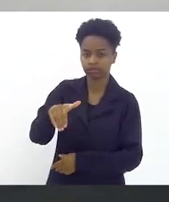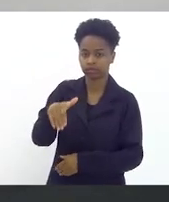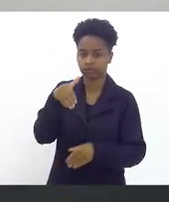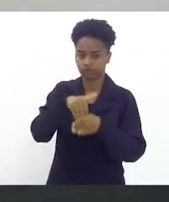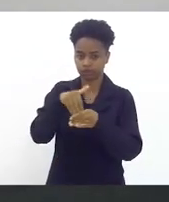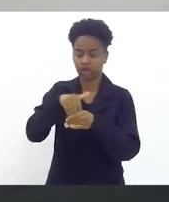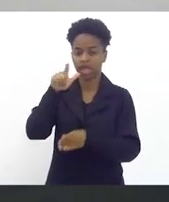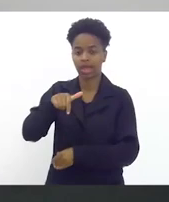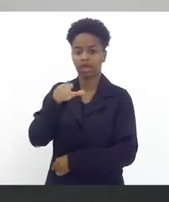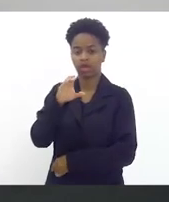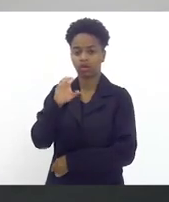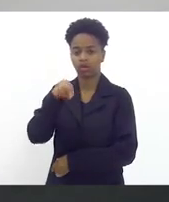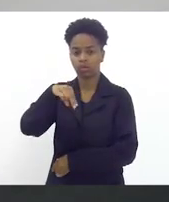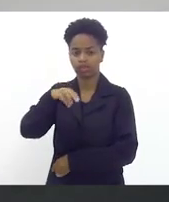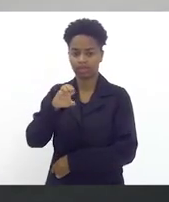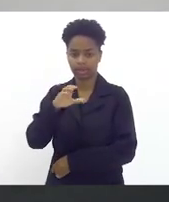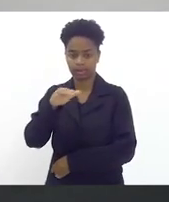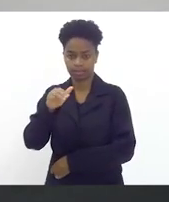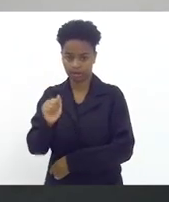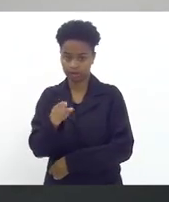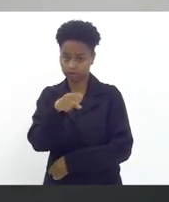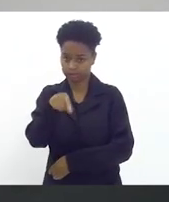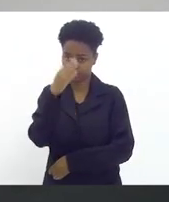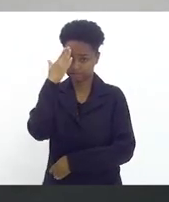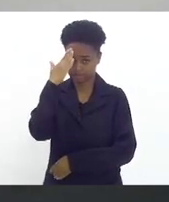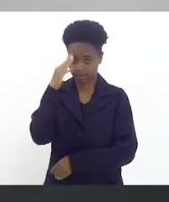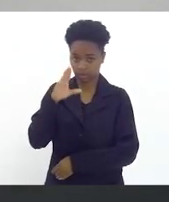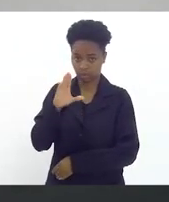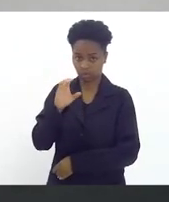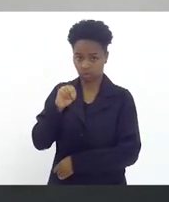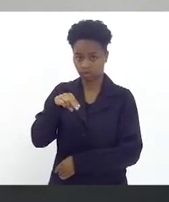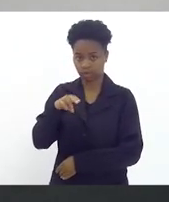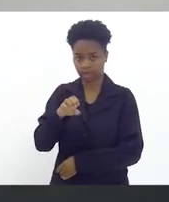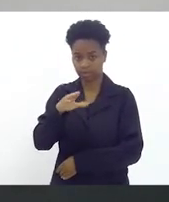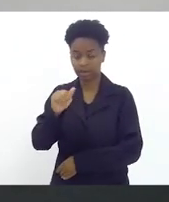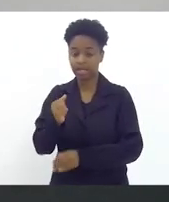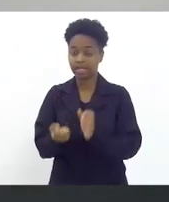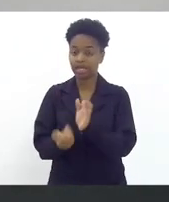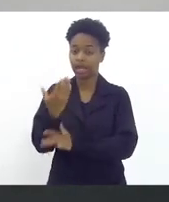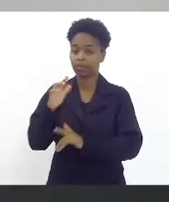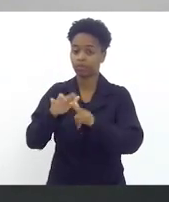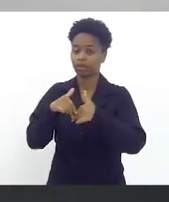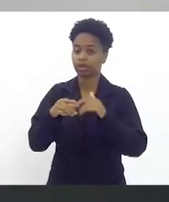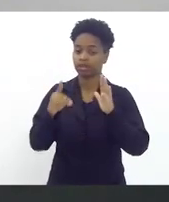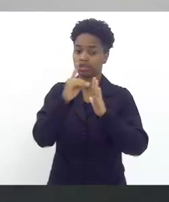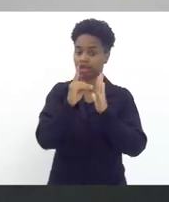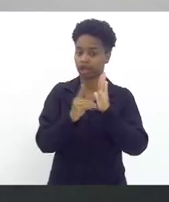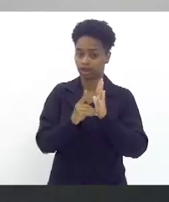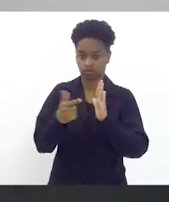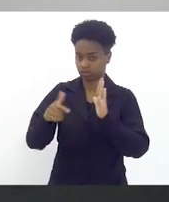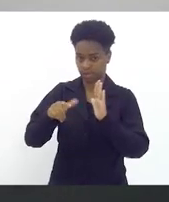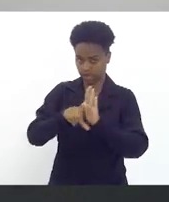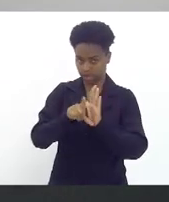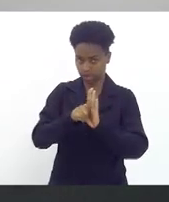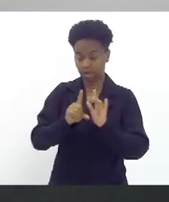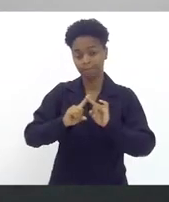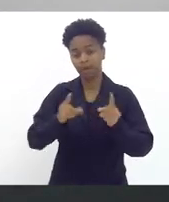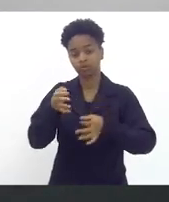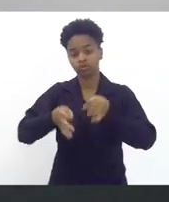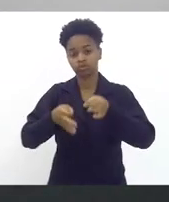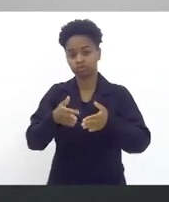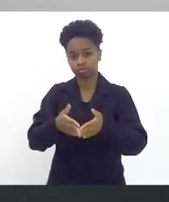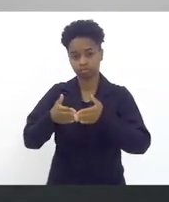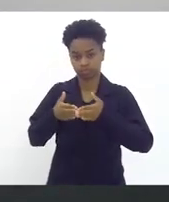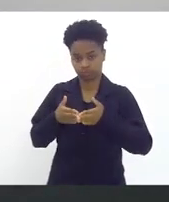conema muita gente pergunta vocês sabem que o conema foi criado por decreto e não por lei e na justiça ele foi suspenso o